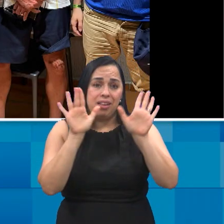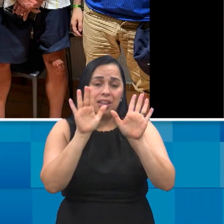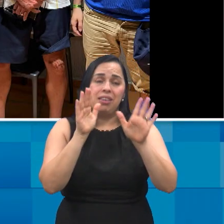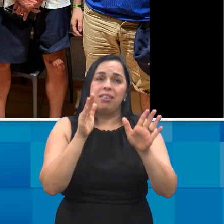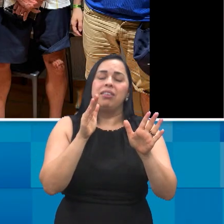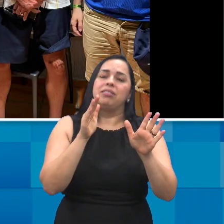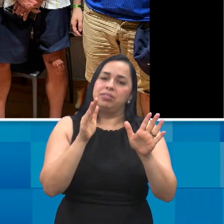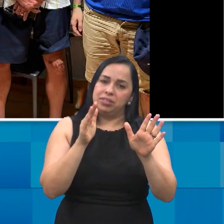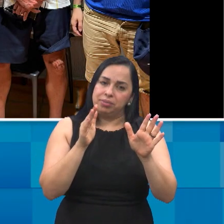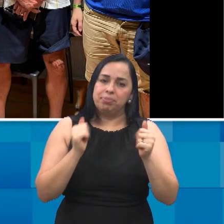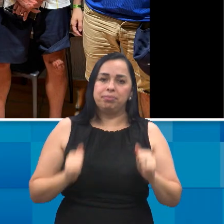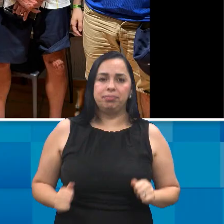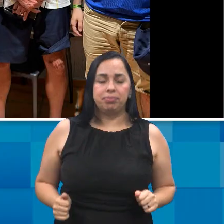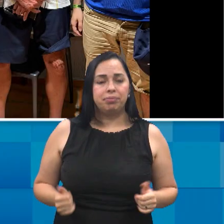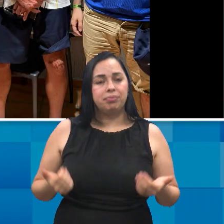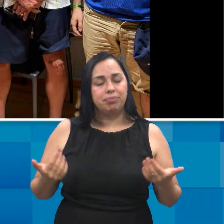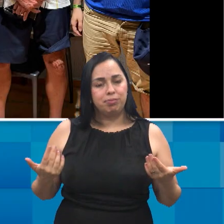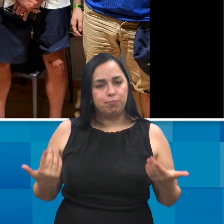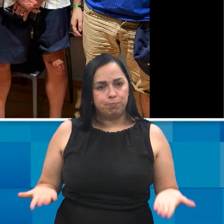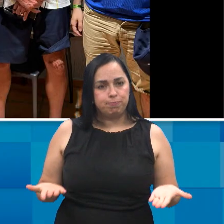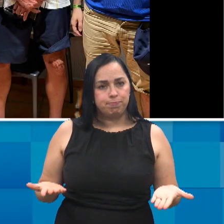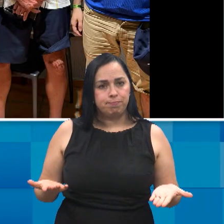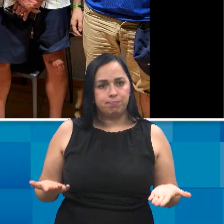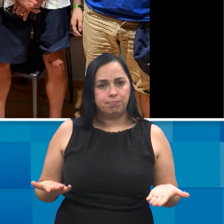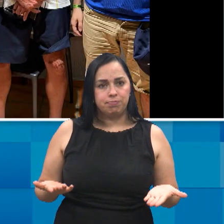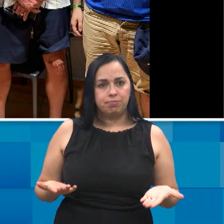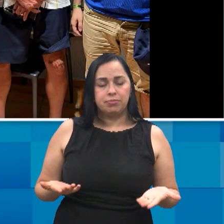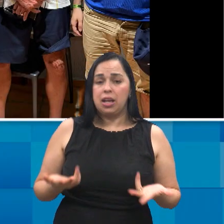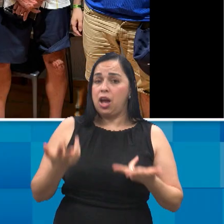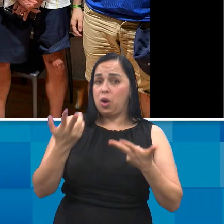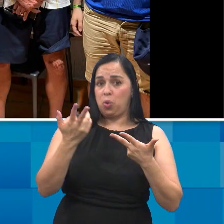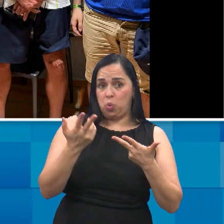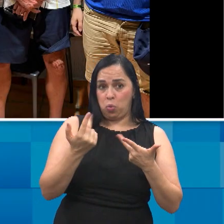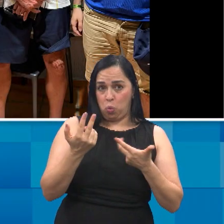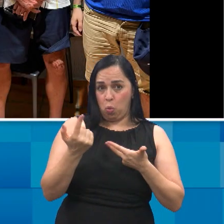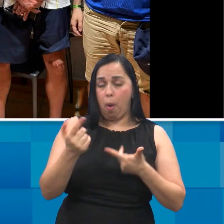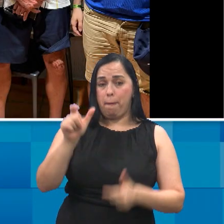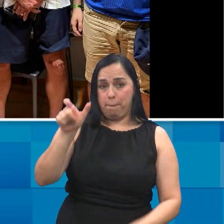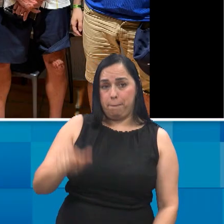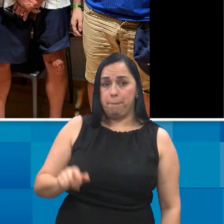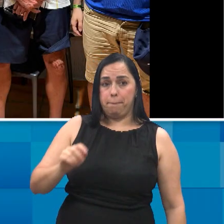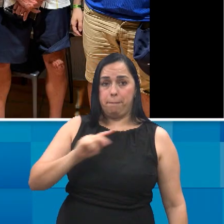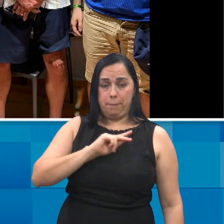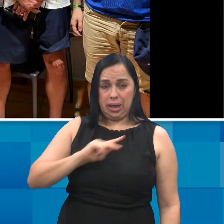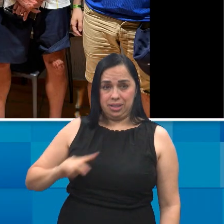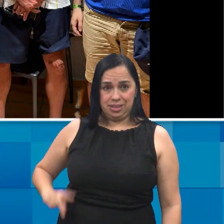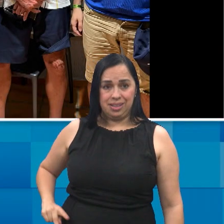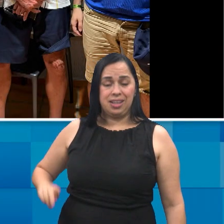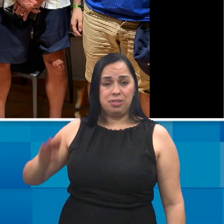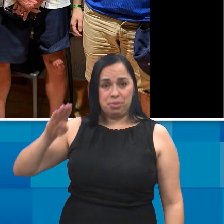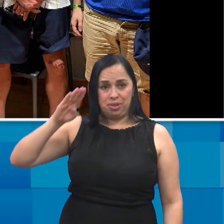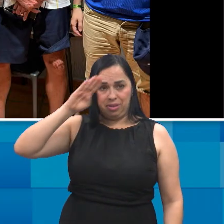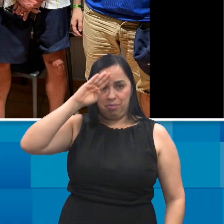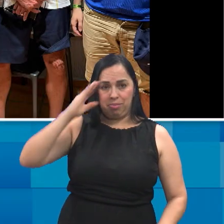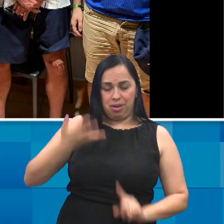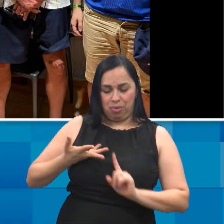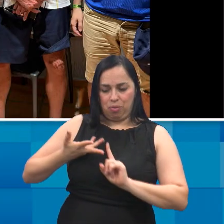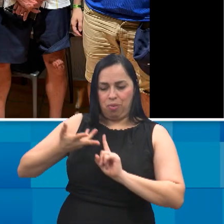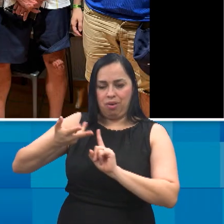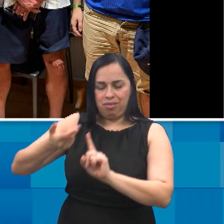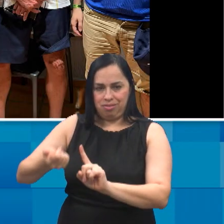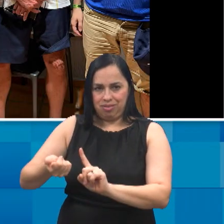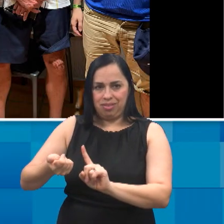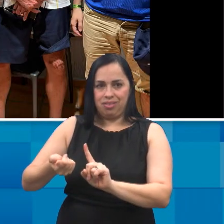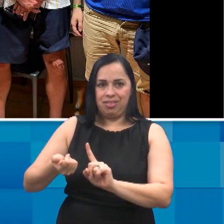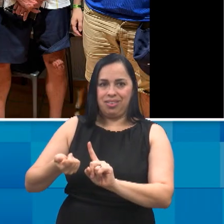não. Então, assim como o presidente Bolsonaro me acolheu, se você é um parlamentar de direita, eu acredito que seja, que